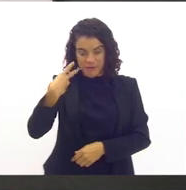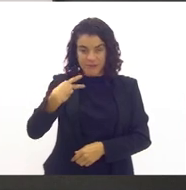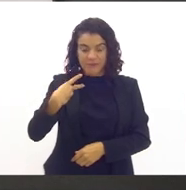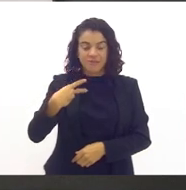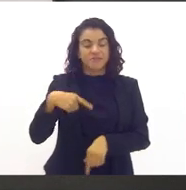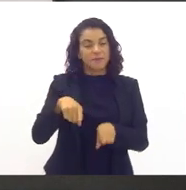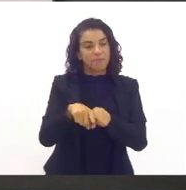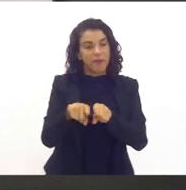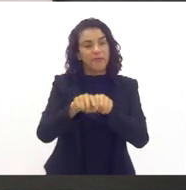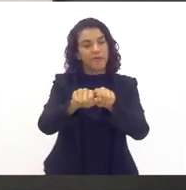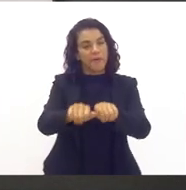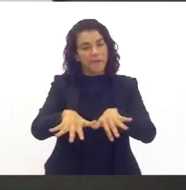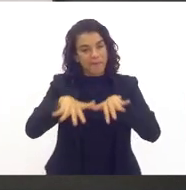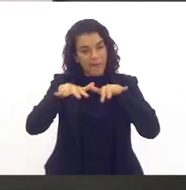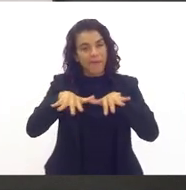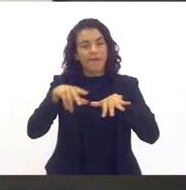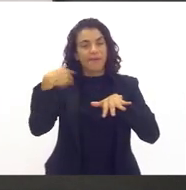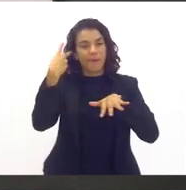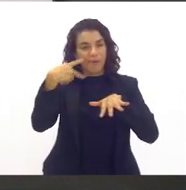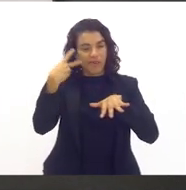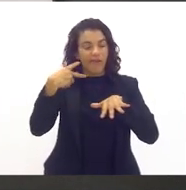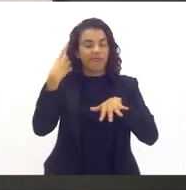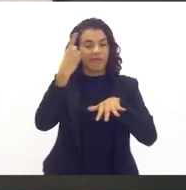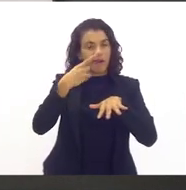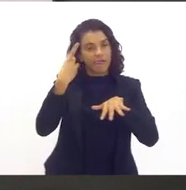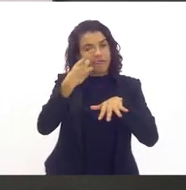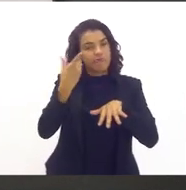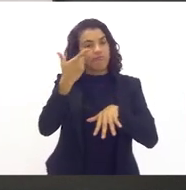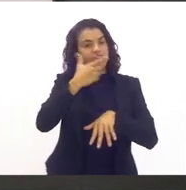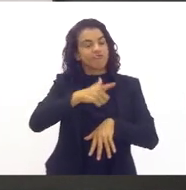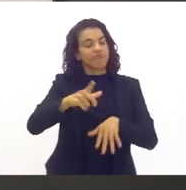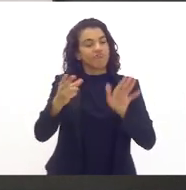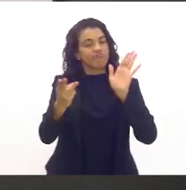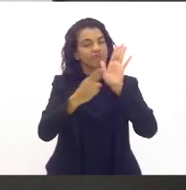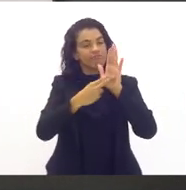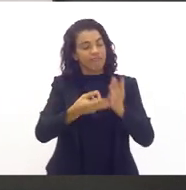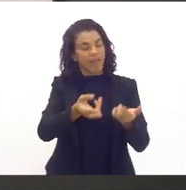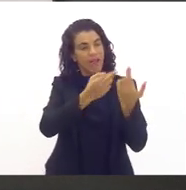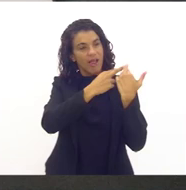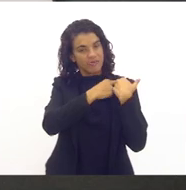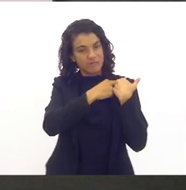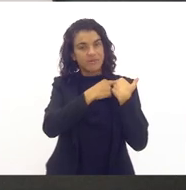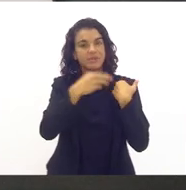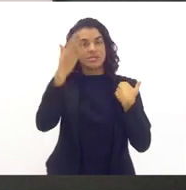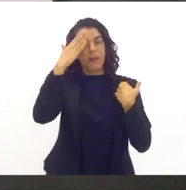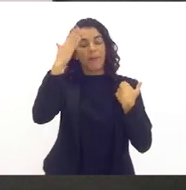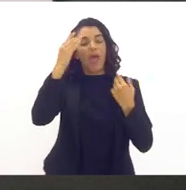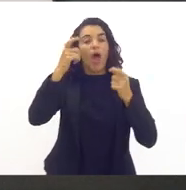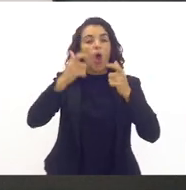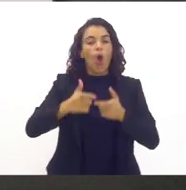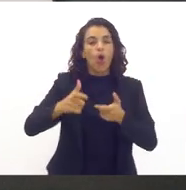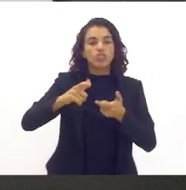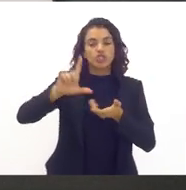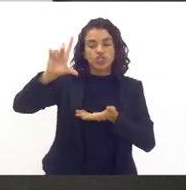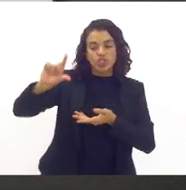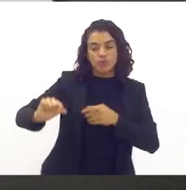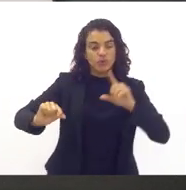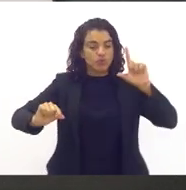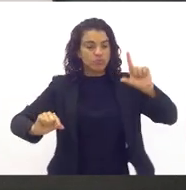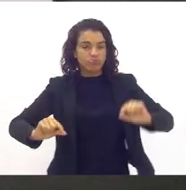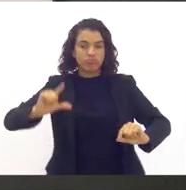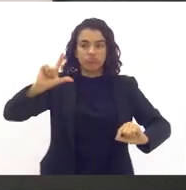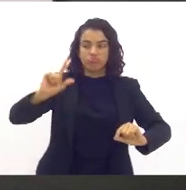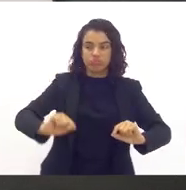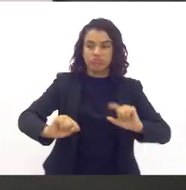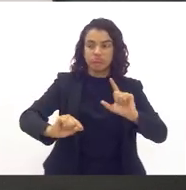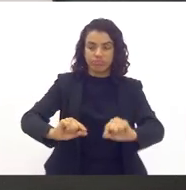o Parlamento também divida a responsabilidade de onde cortar. Mas